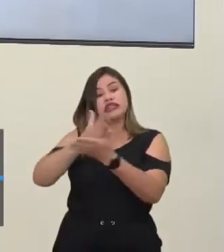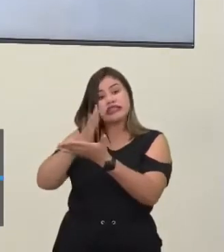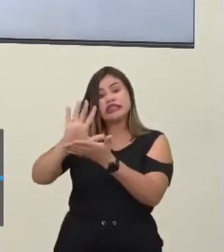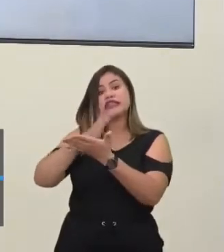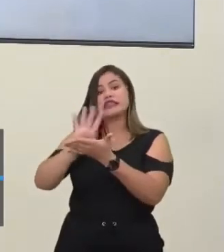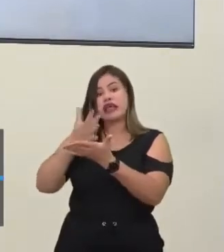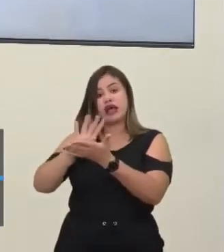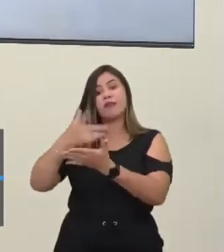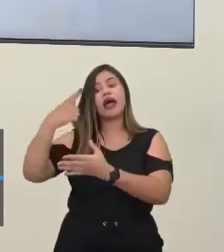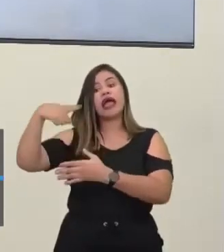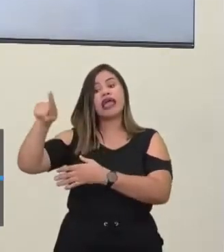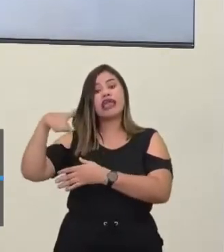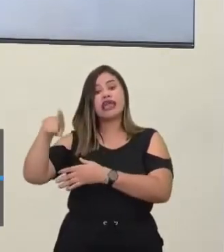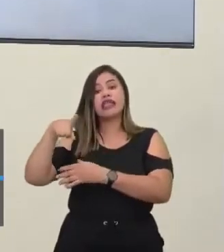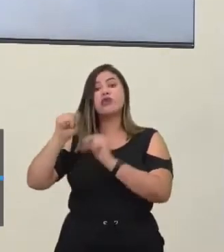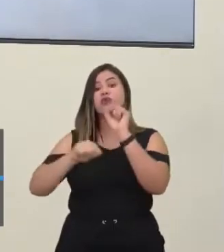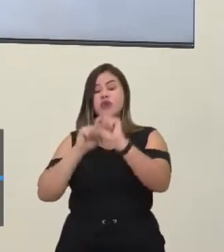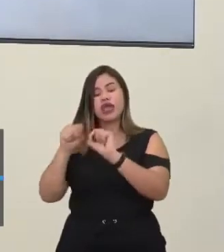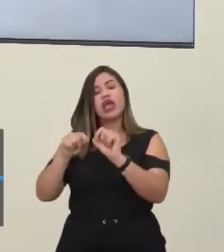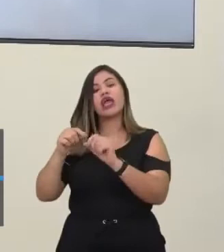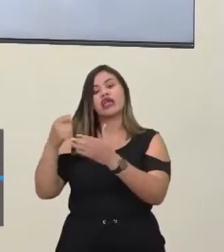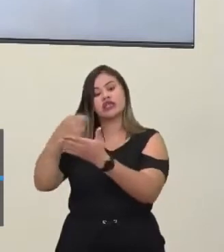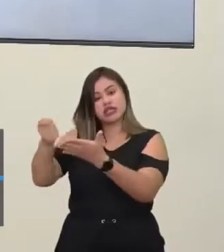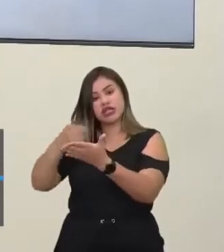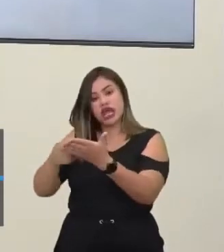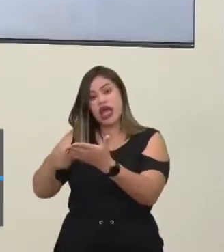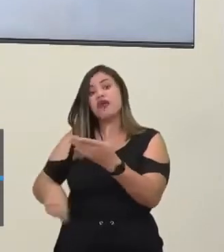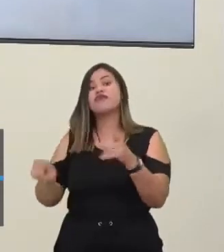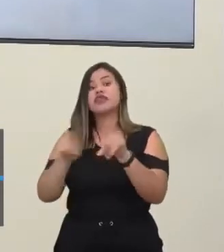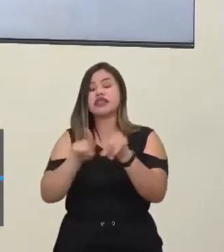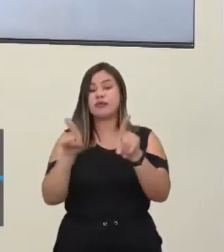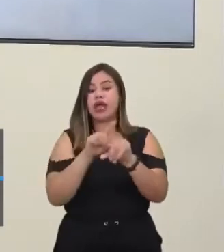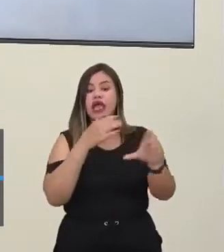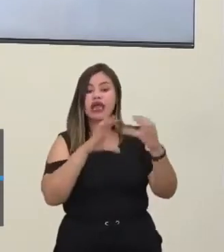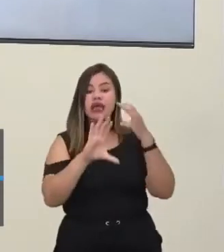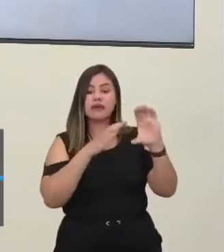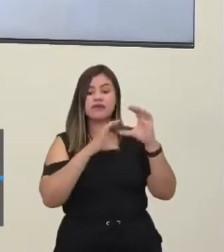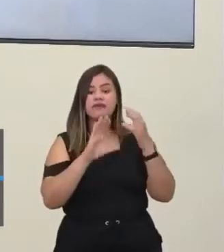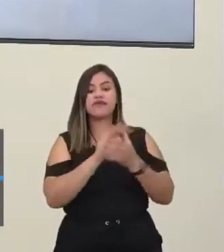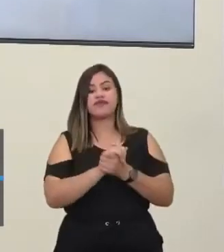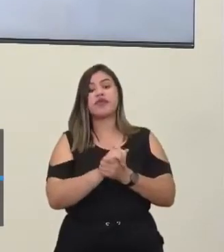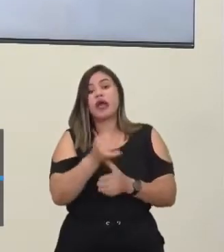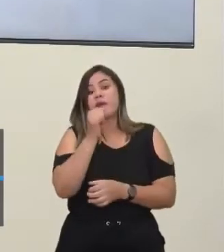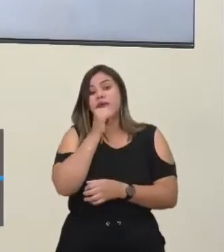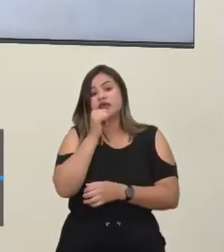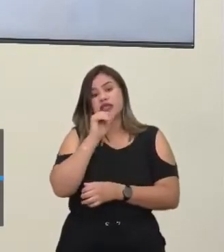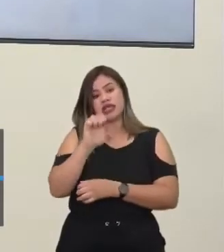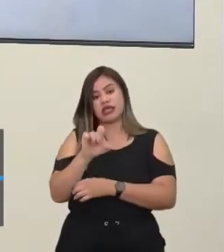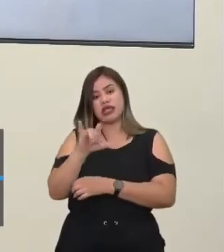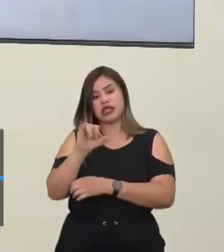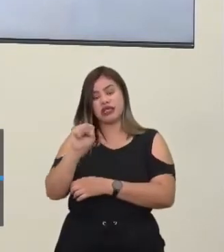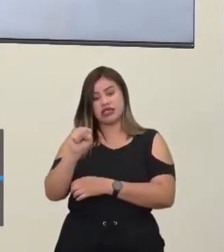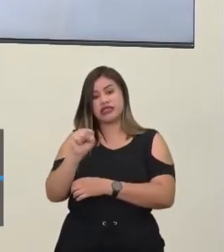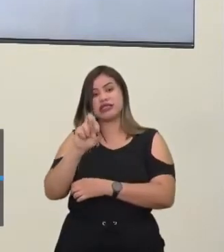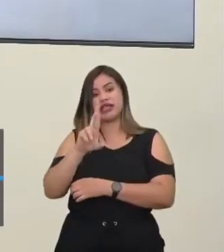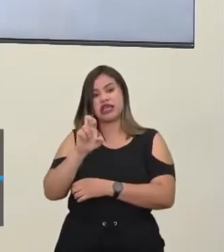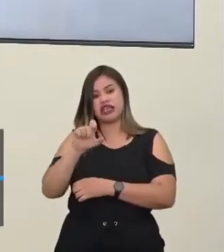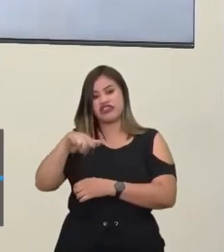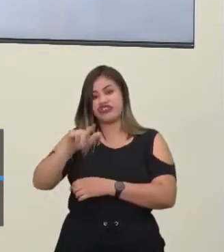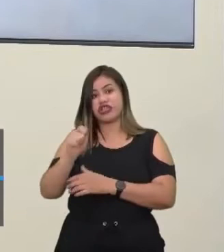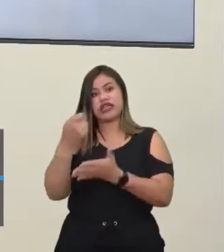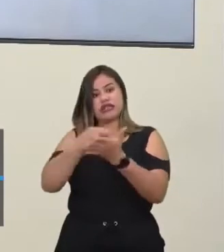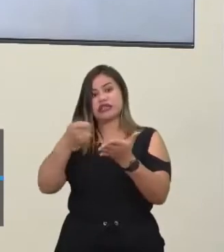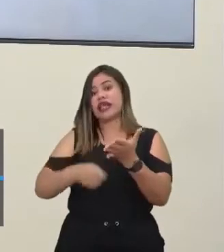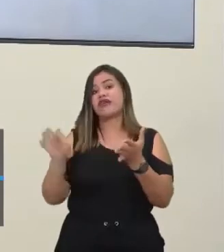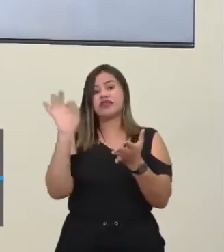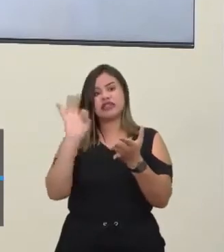das suas músicas, tá? No caso, né, ela até citou um exemplo aqui, né? A cantora Elis Regina, ela era apenas intérprete, ela nunca compôs uma